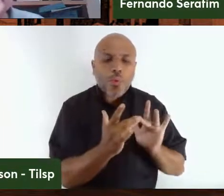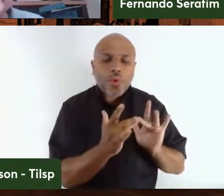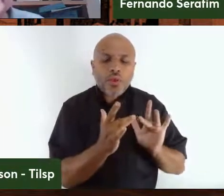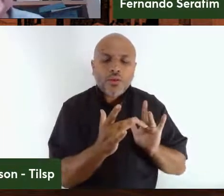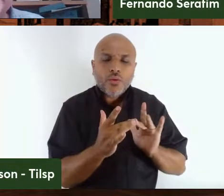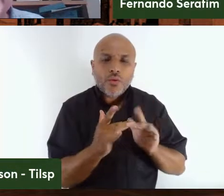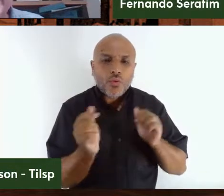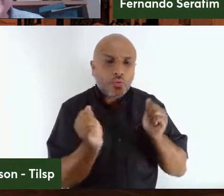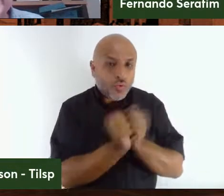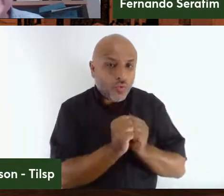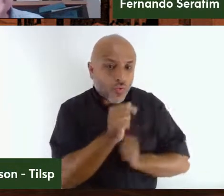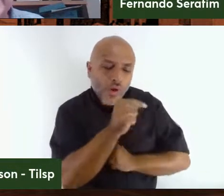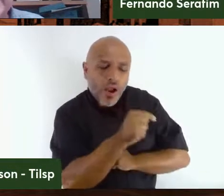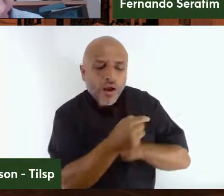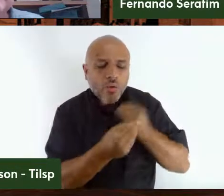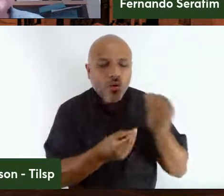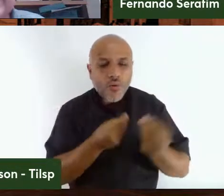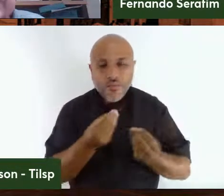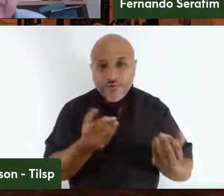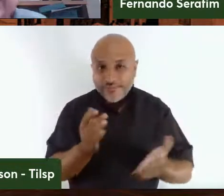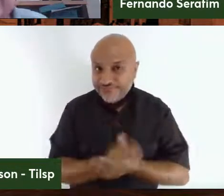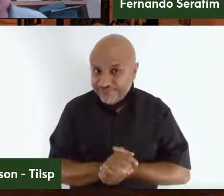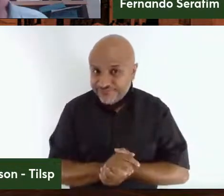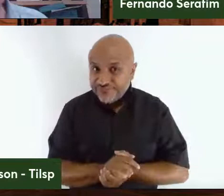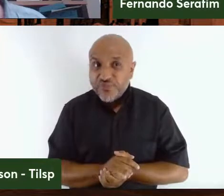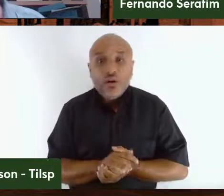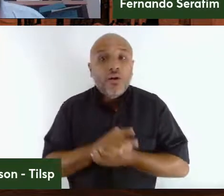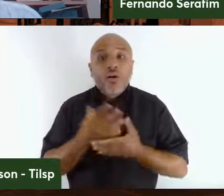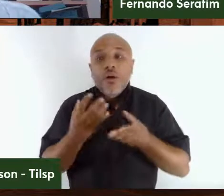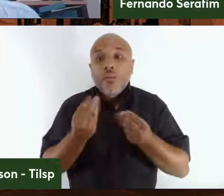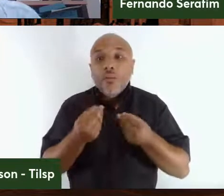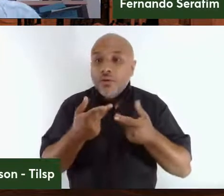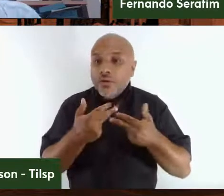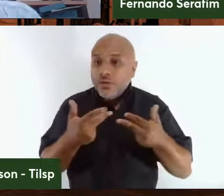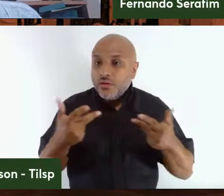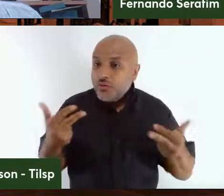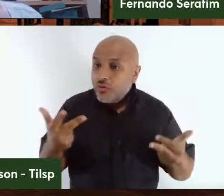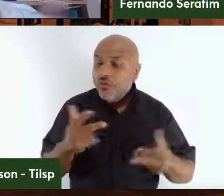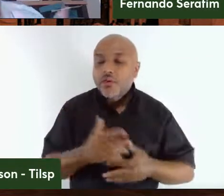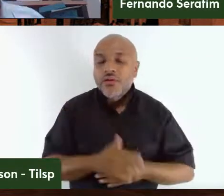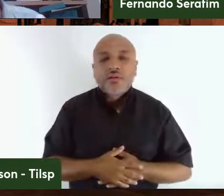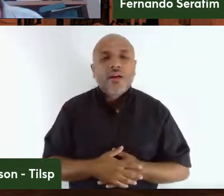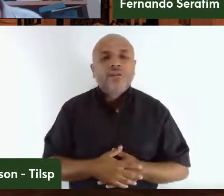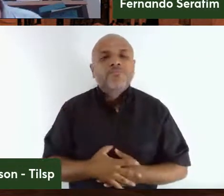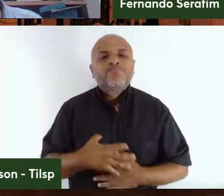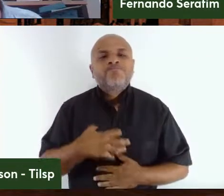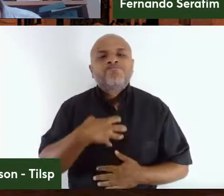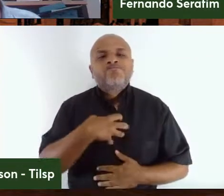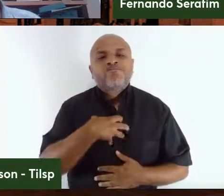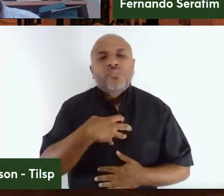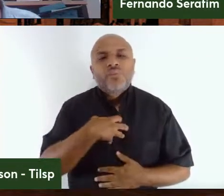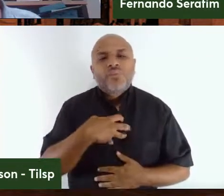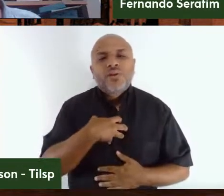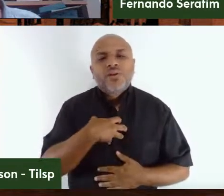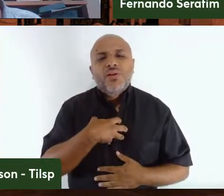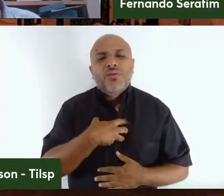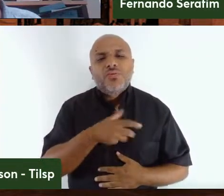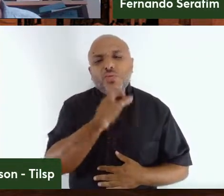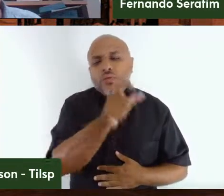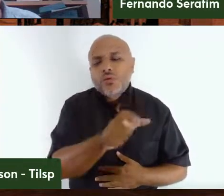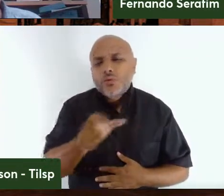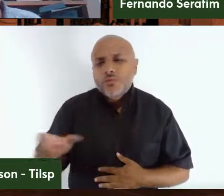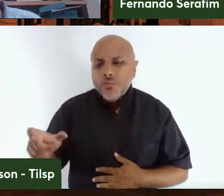Quer dizer, e muitas coisas, vamos dizer assim, inspiram personagens.